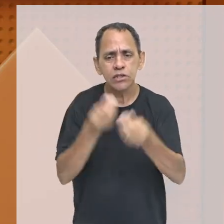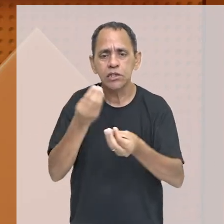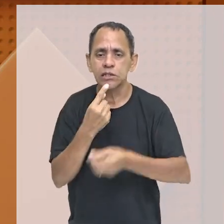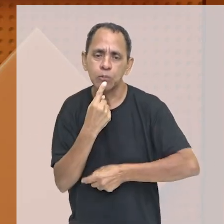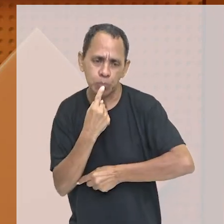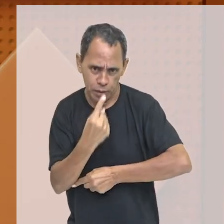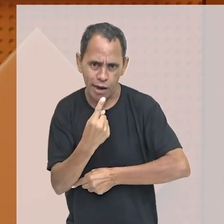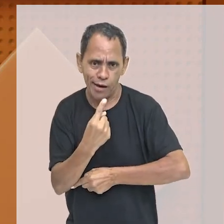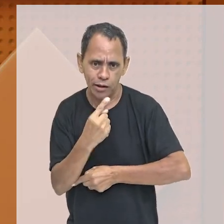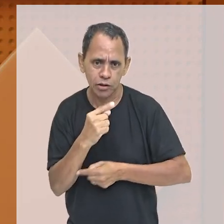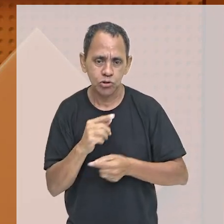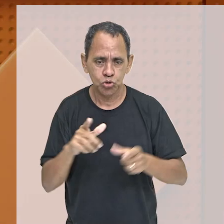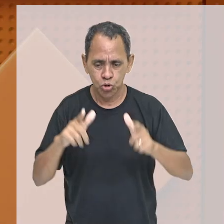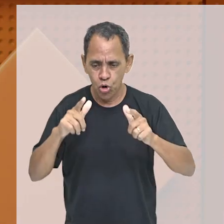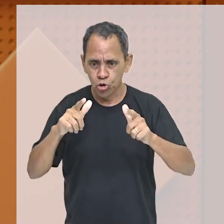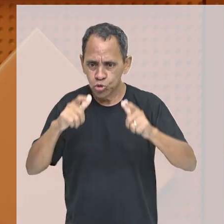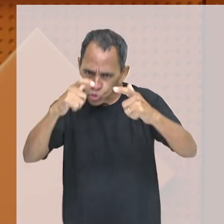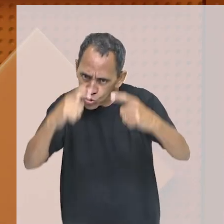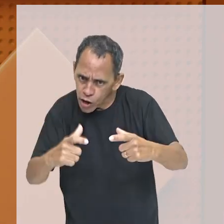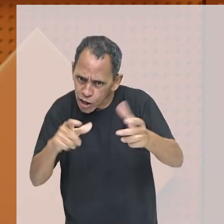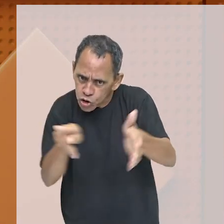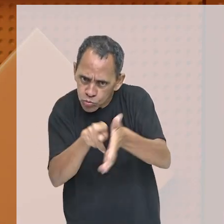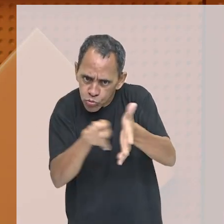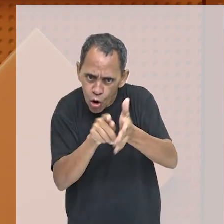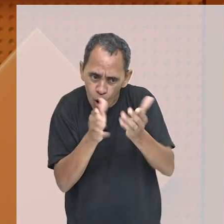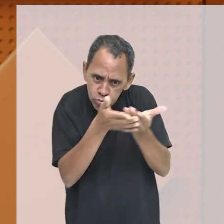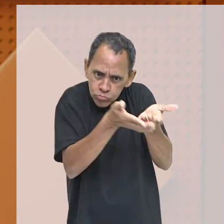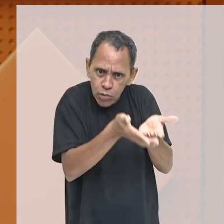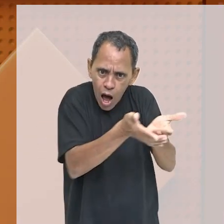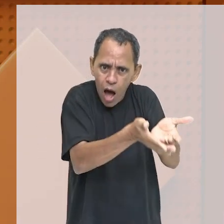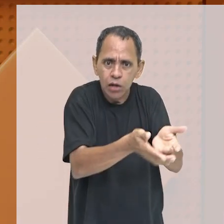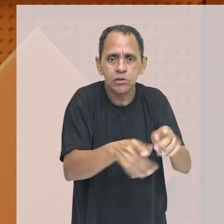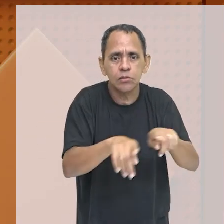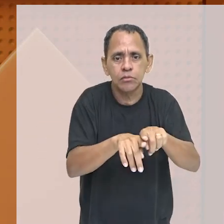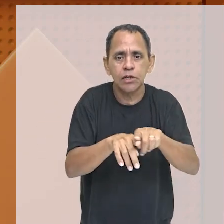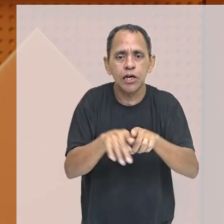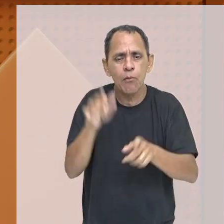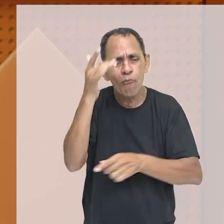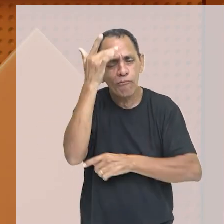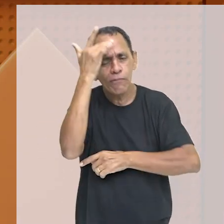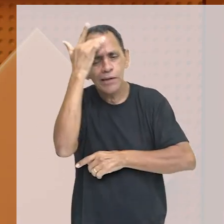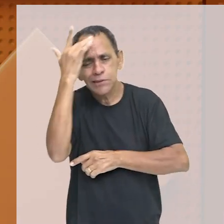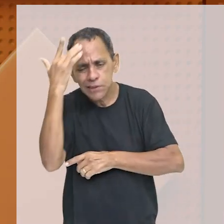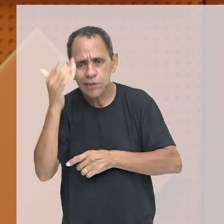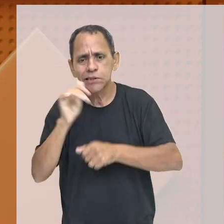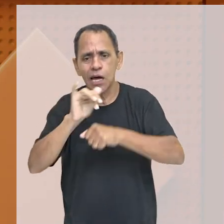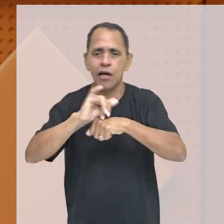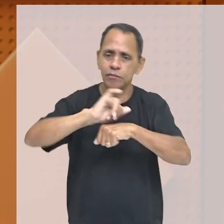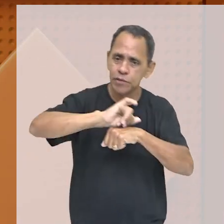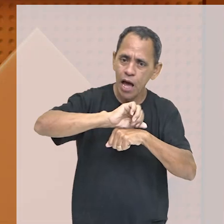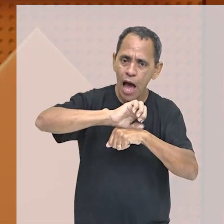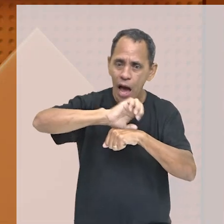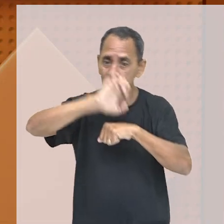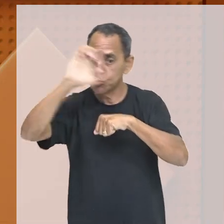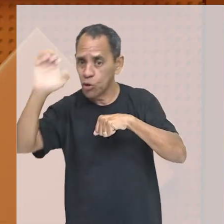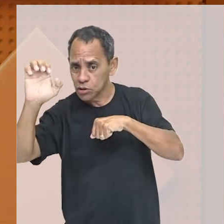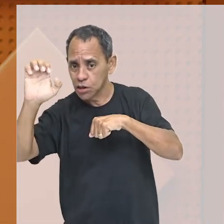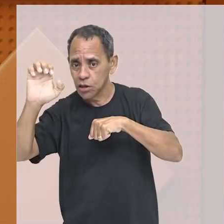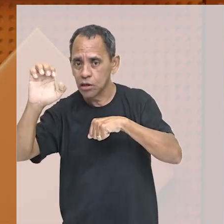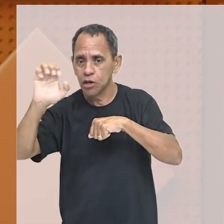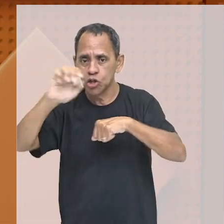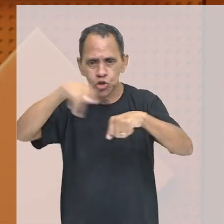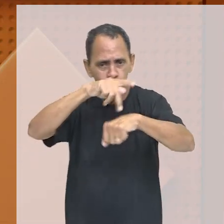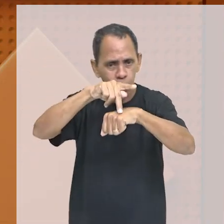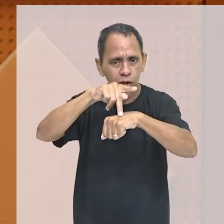portos para facilitar a agilidade no escoamento desse produto, que inclusive é exportado bastante, né, para o